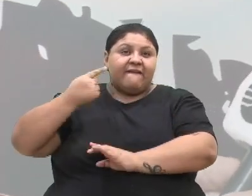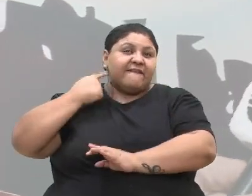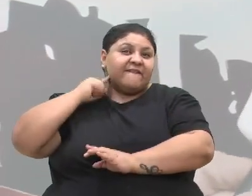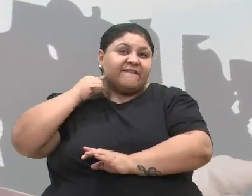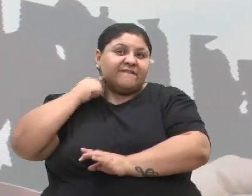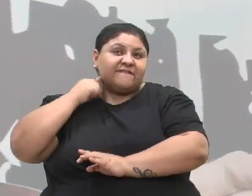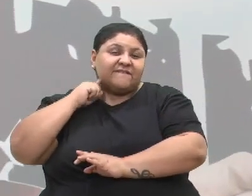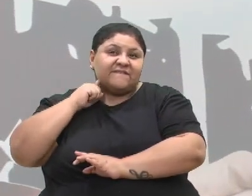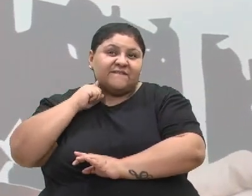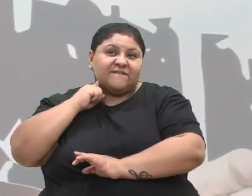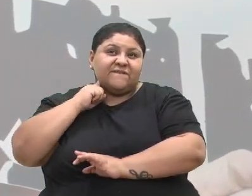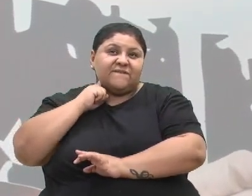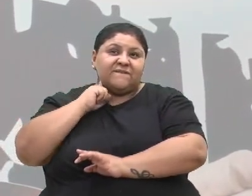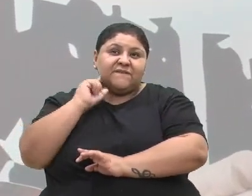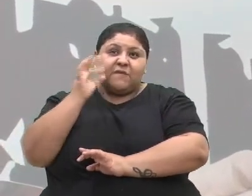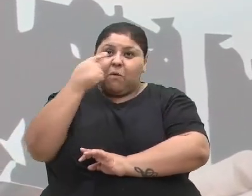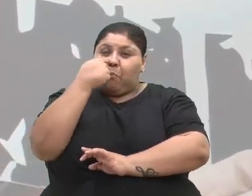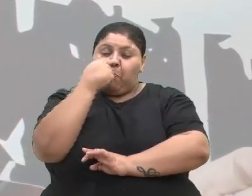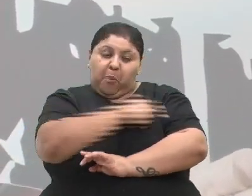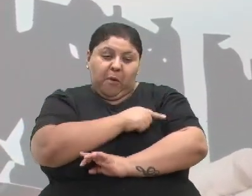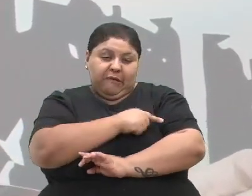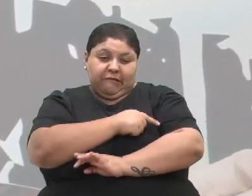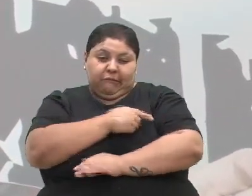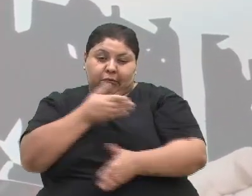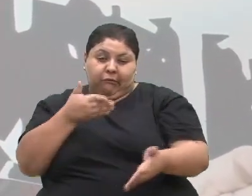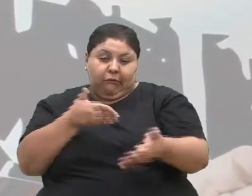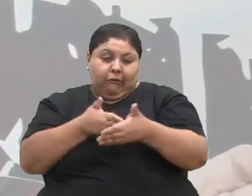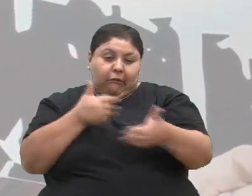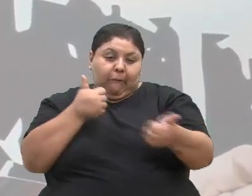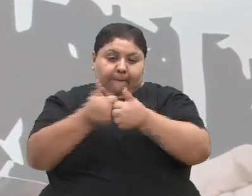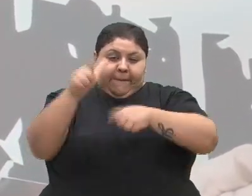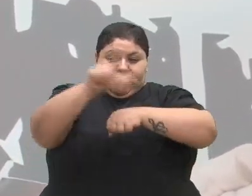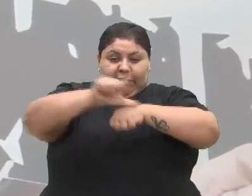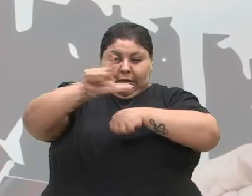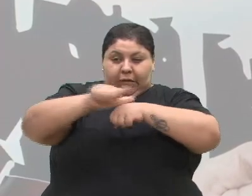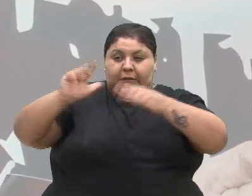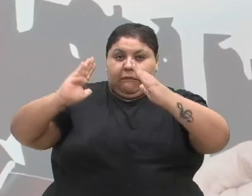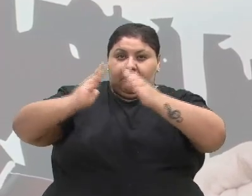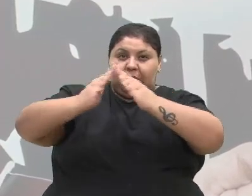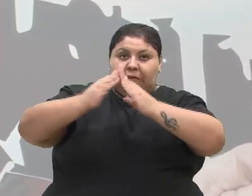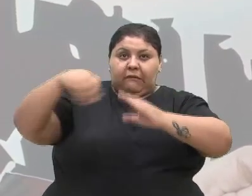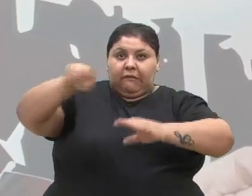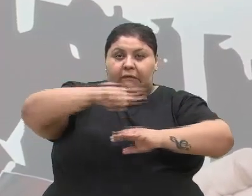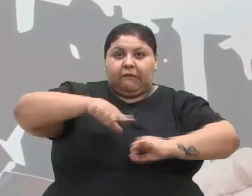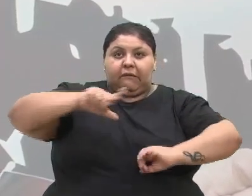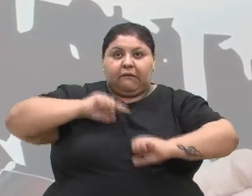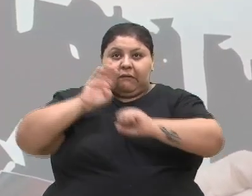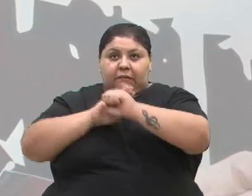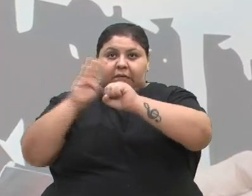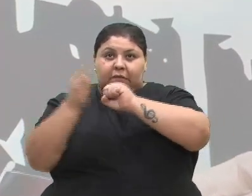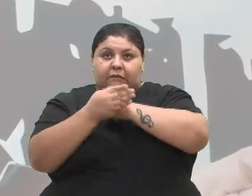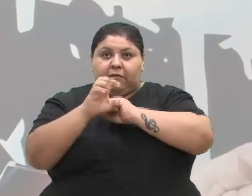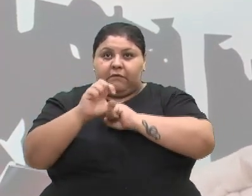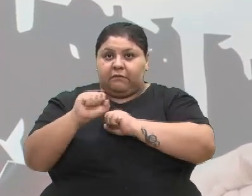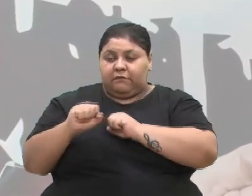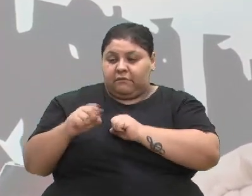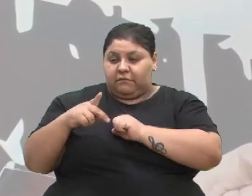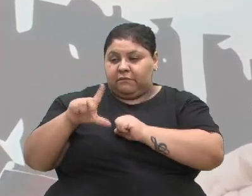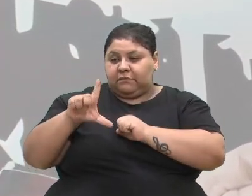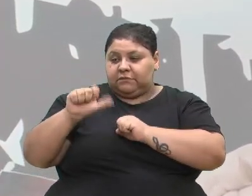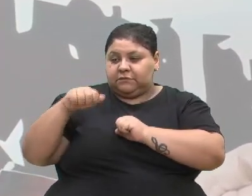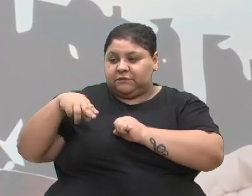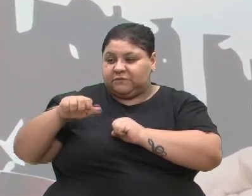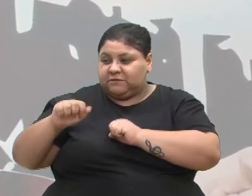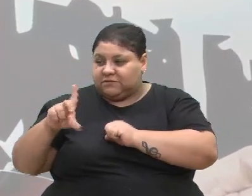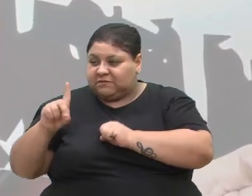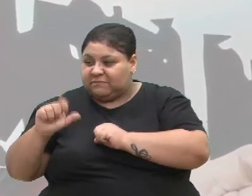cloacal invadindo comércio, invadindo residência. A gente tem no bairro Esplanada, que é um bairro onde a